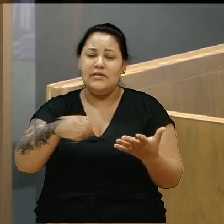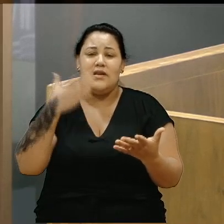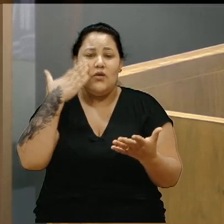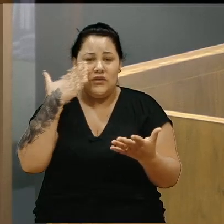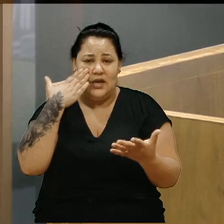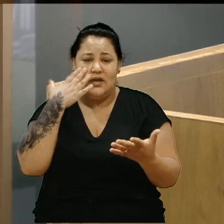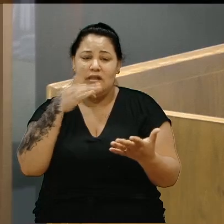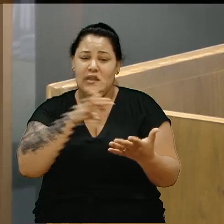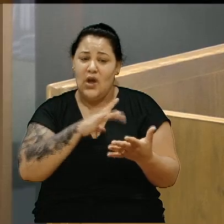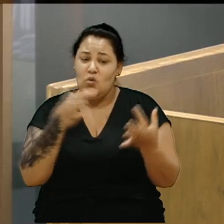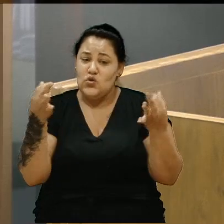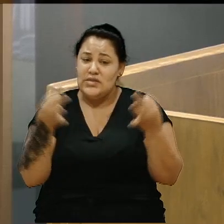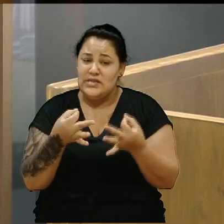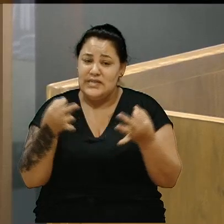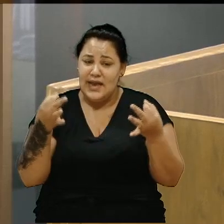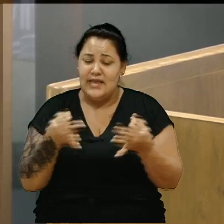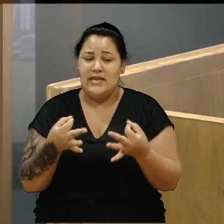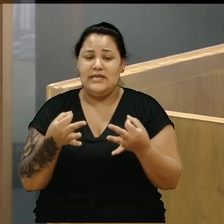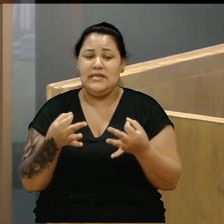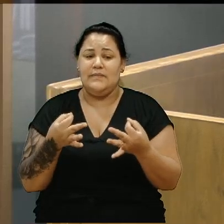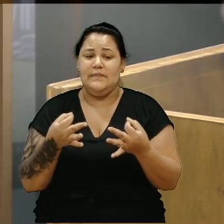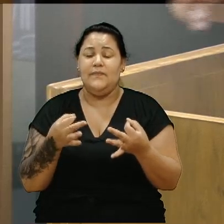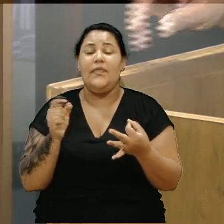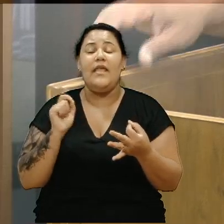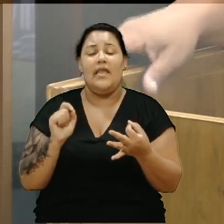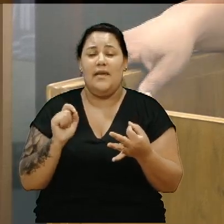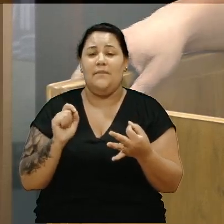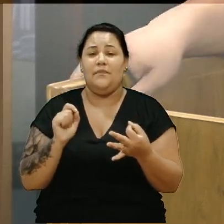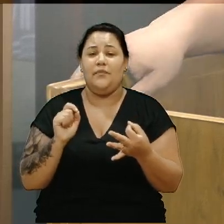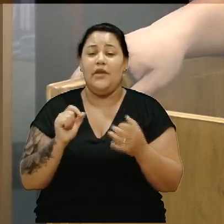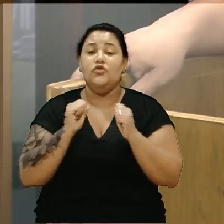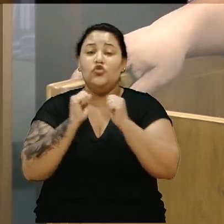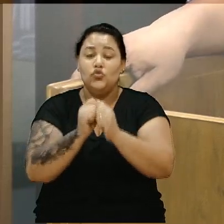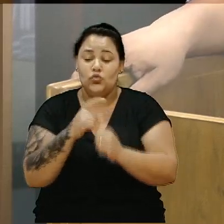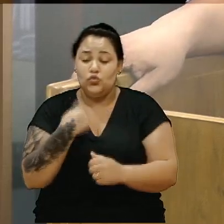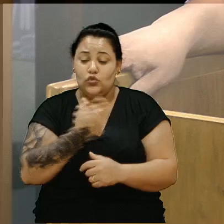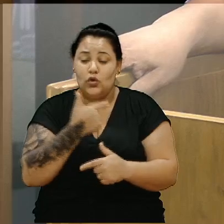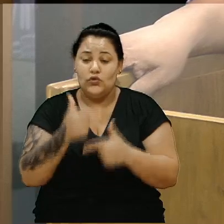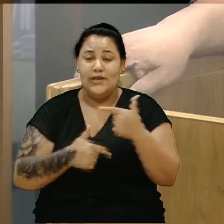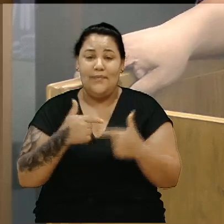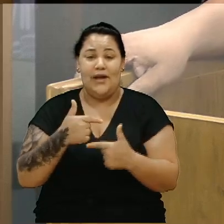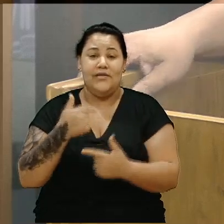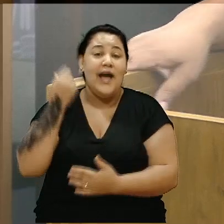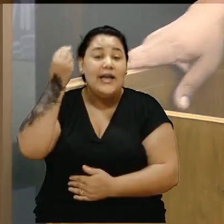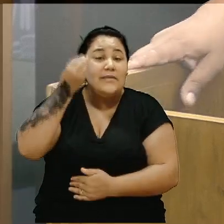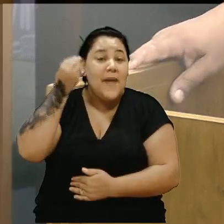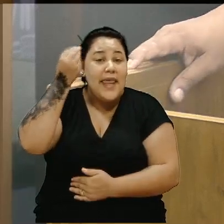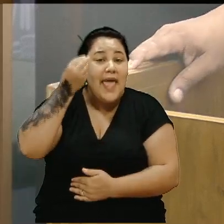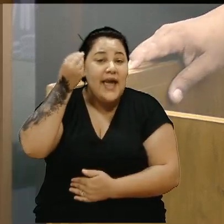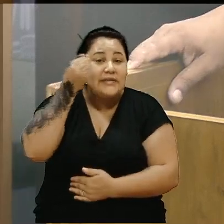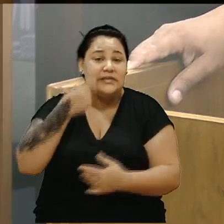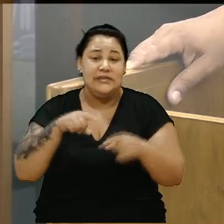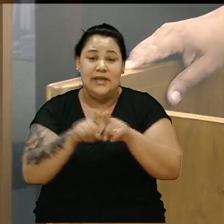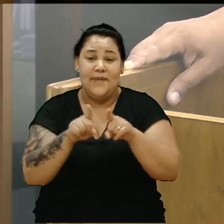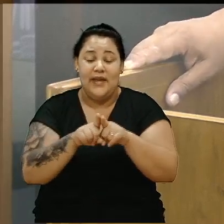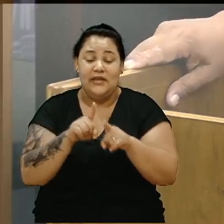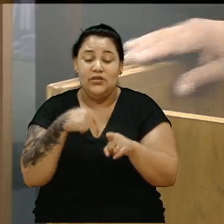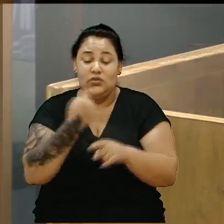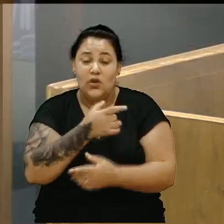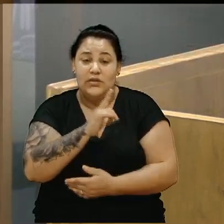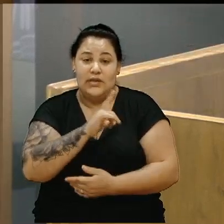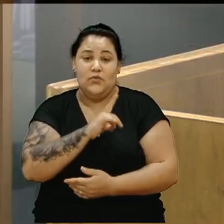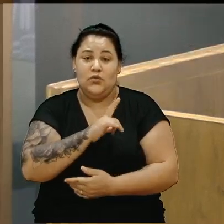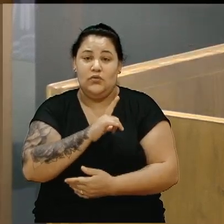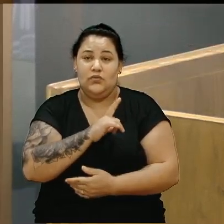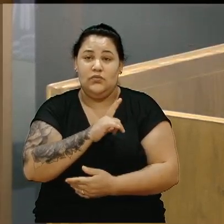certeza de que, com esse trabalho, com a experiência que nós trazemos aqui, nós